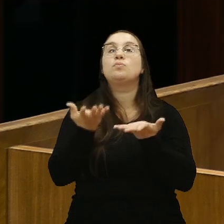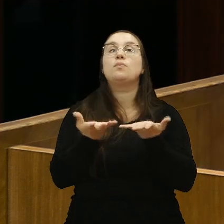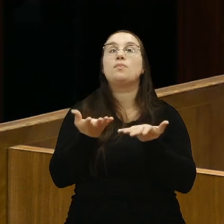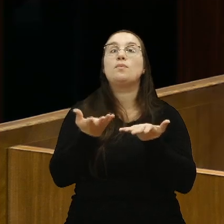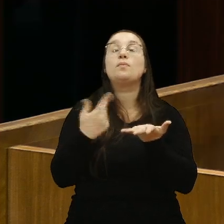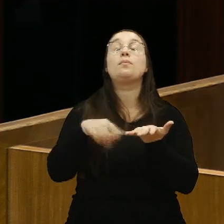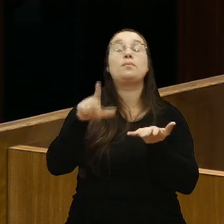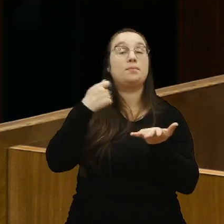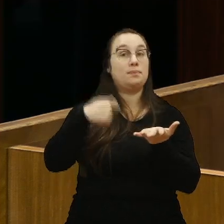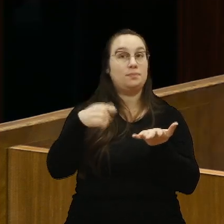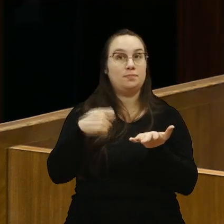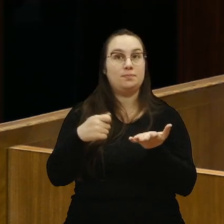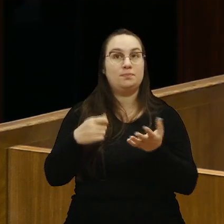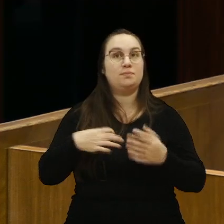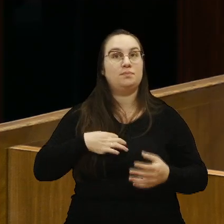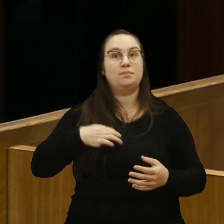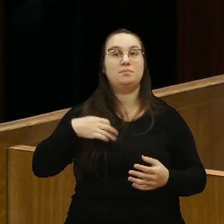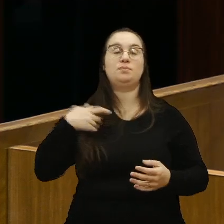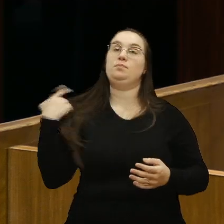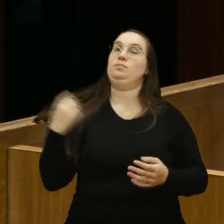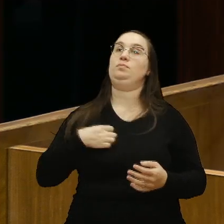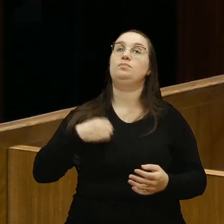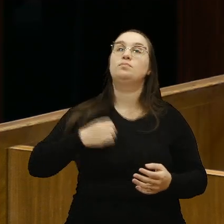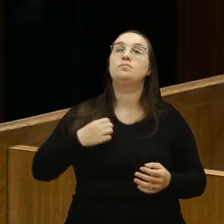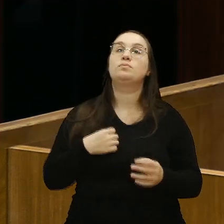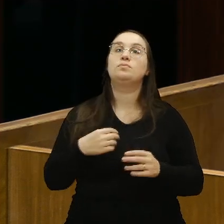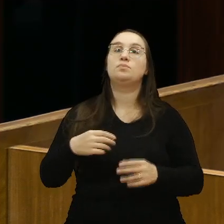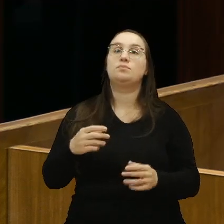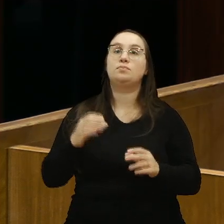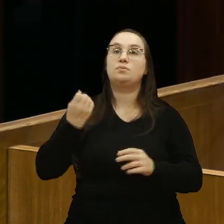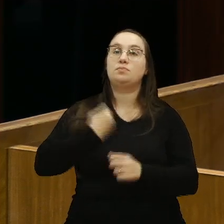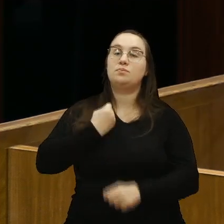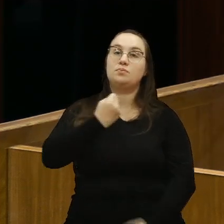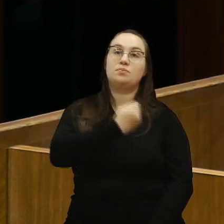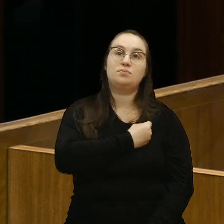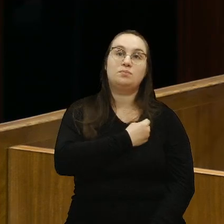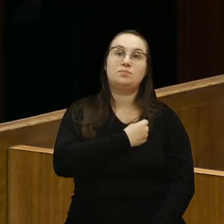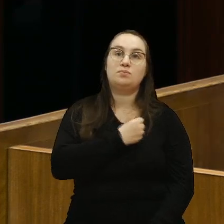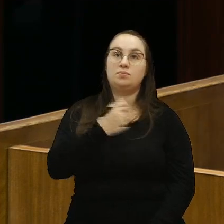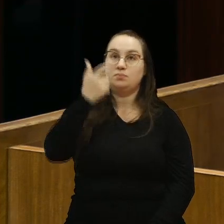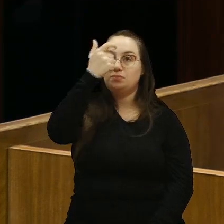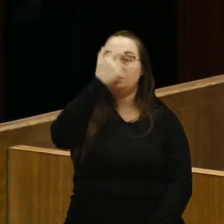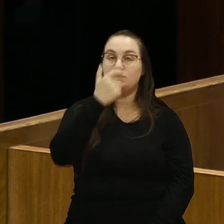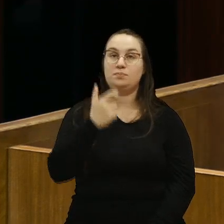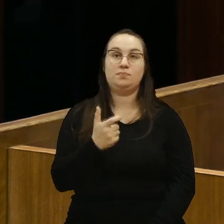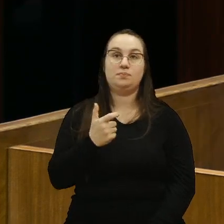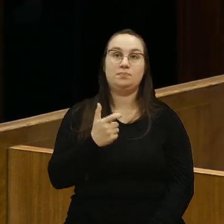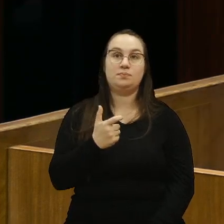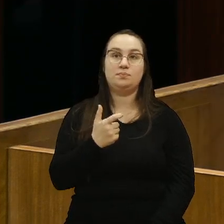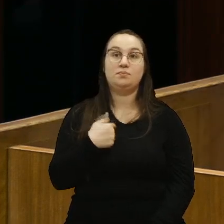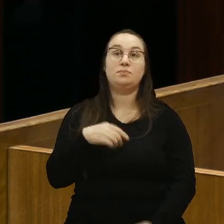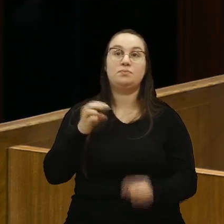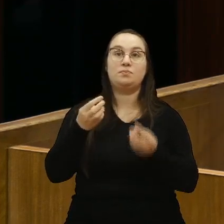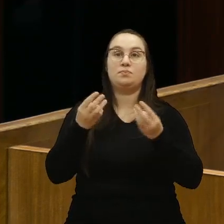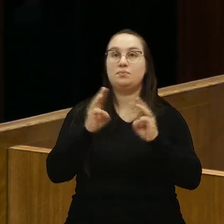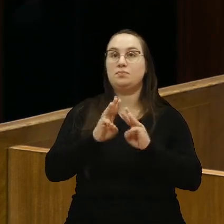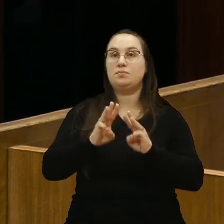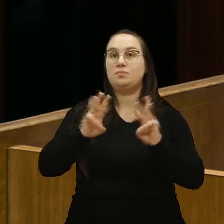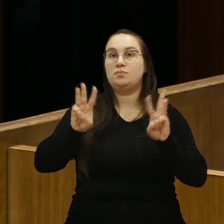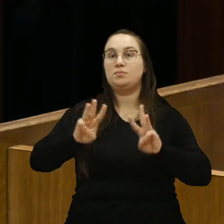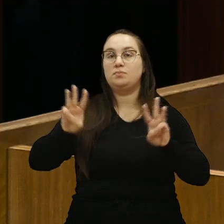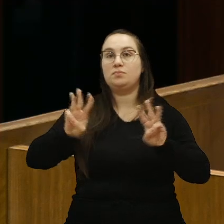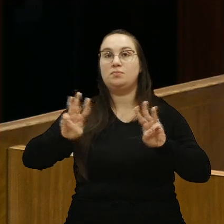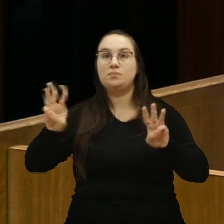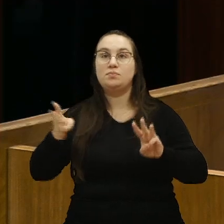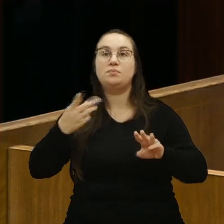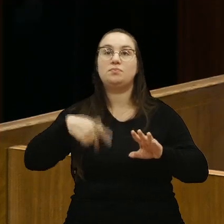tem que colocar à disposição os dados das pessoas. Só que a pessoa, quando ela vai colocar no site lá da prefeitura, ela